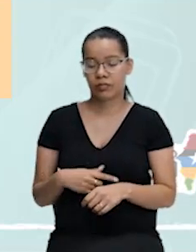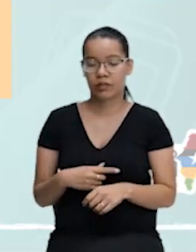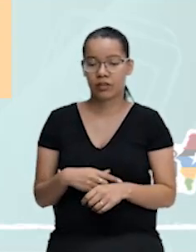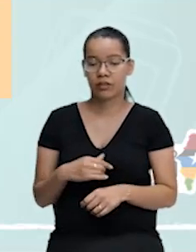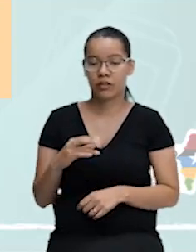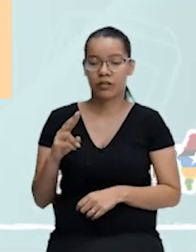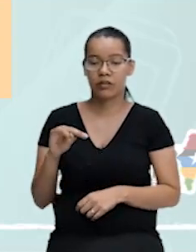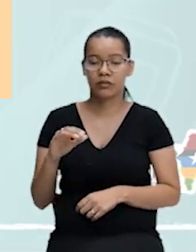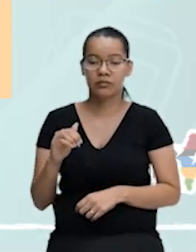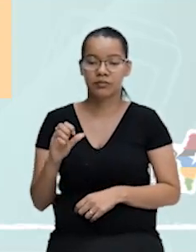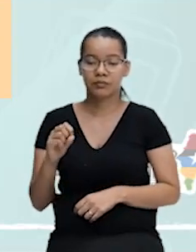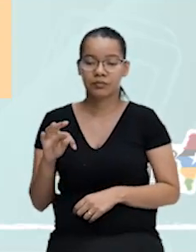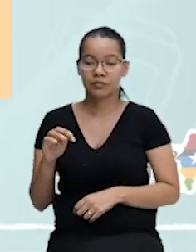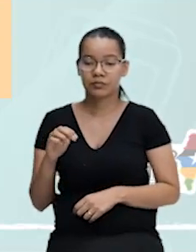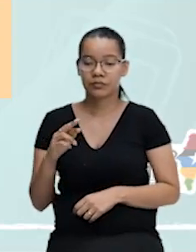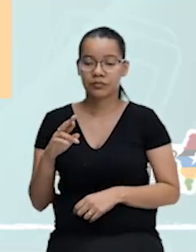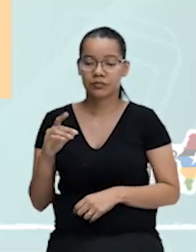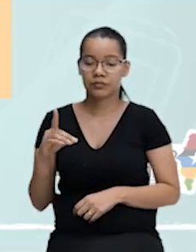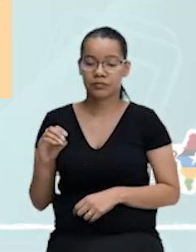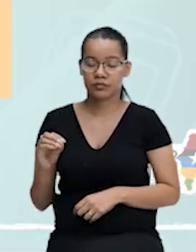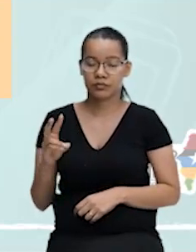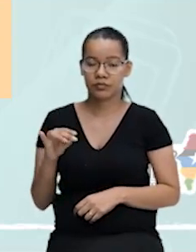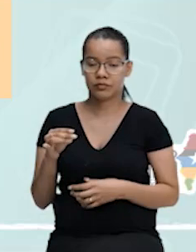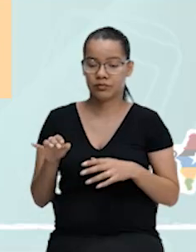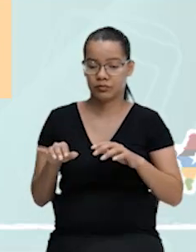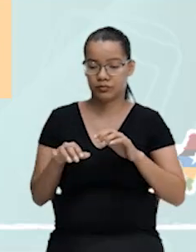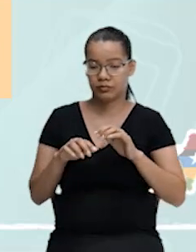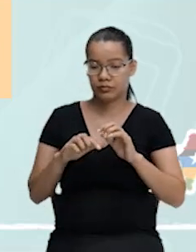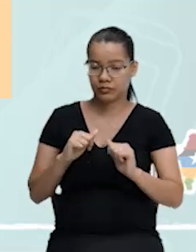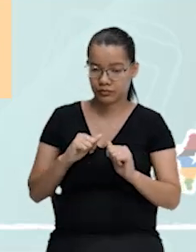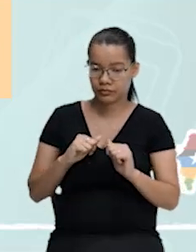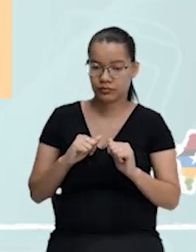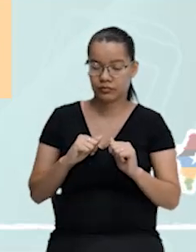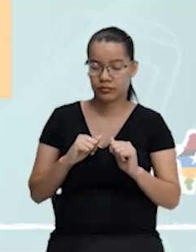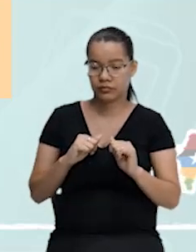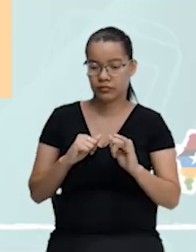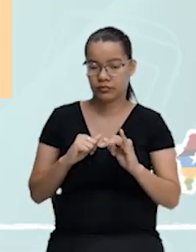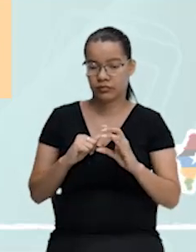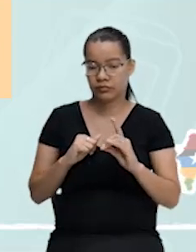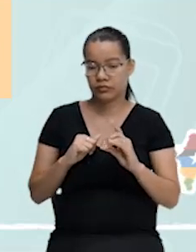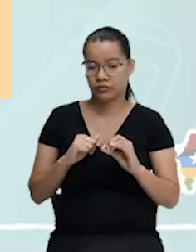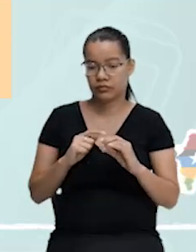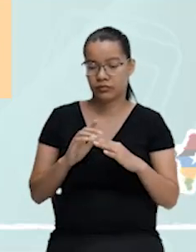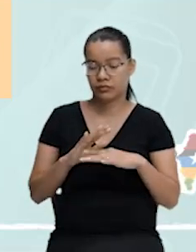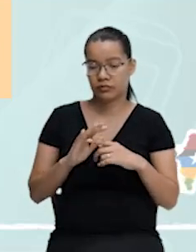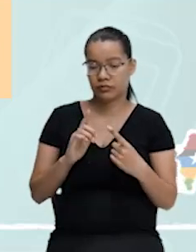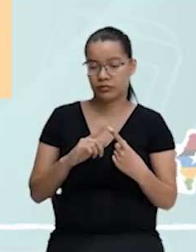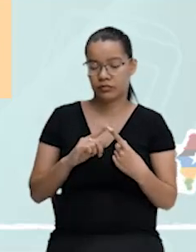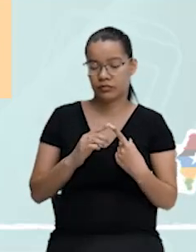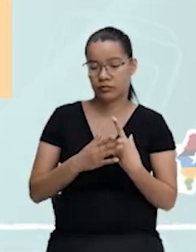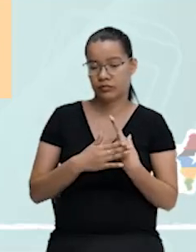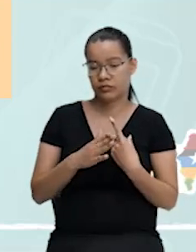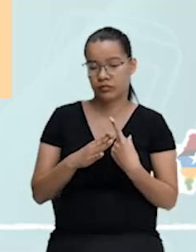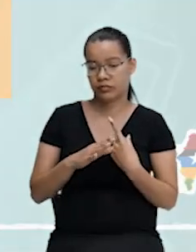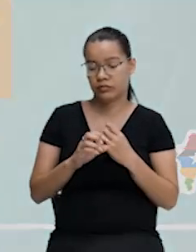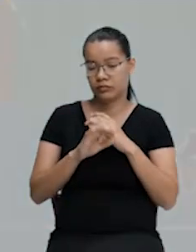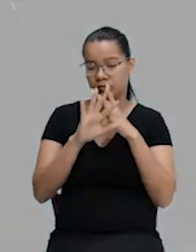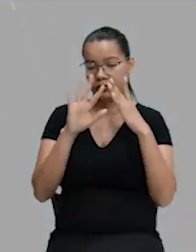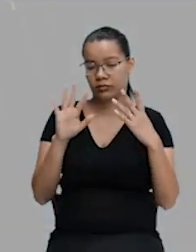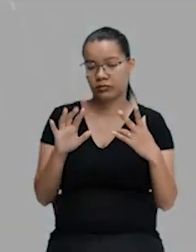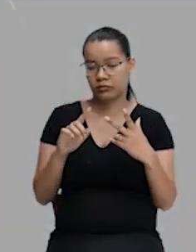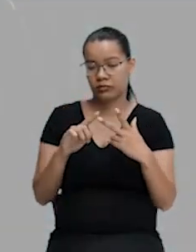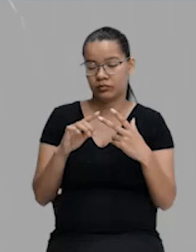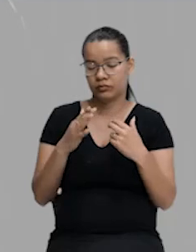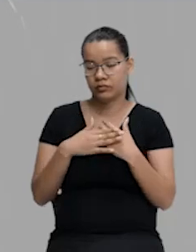insaturações vão absorvendo esse iodo. E aí nós vamos perceber, ó, um vai ficar mais claro do que o outro. O